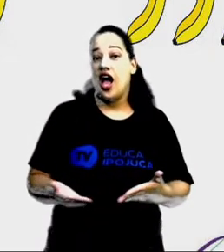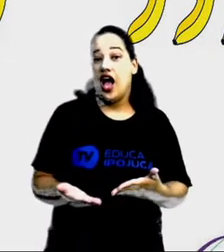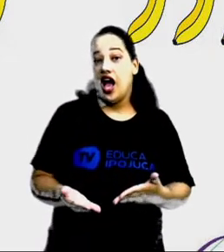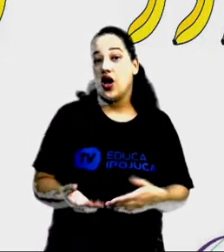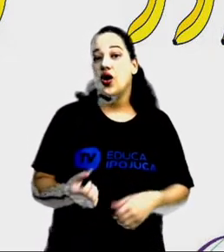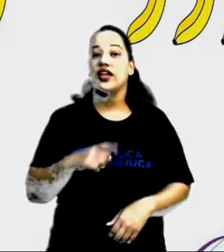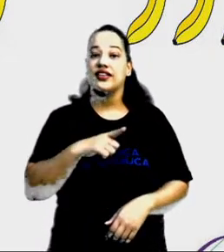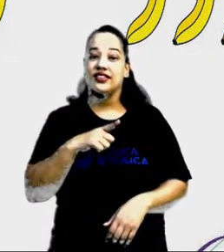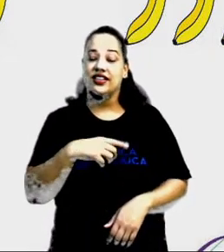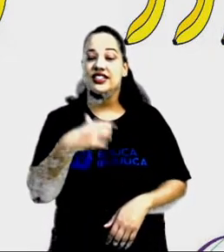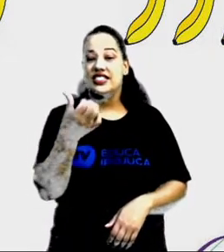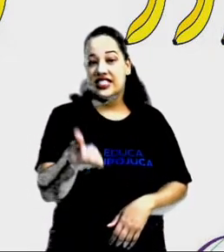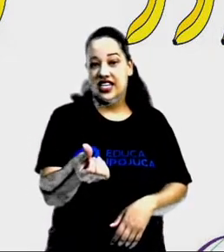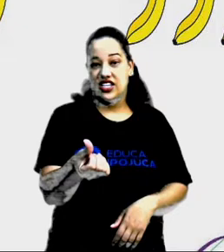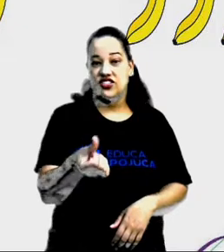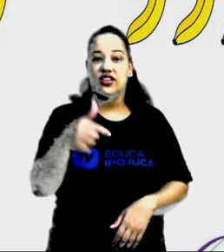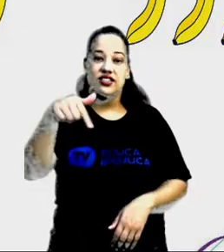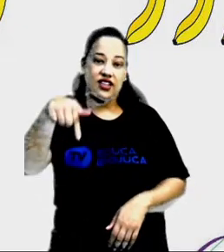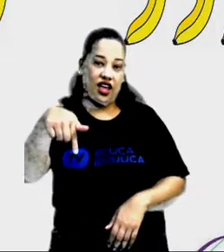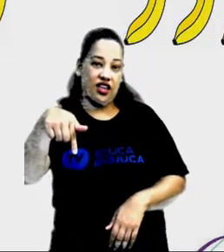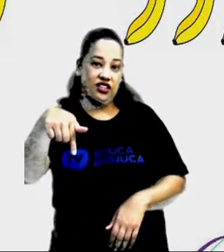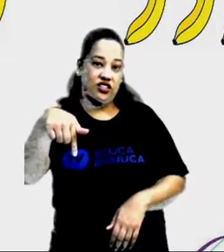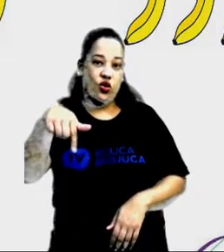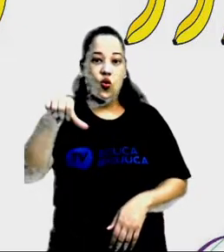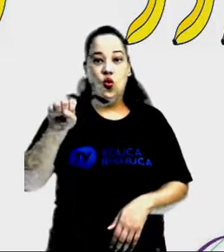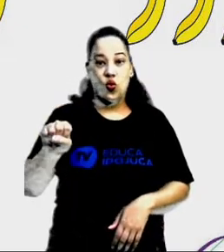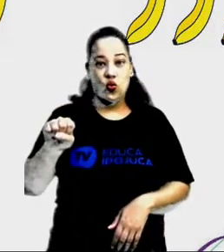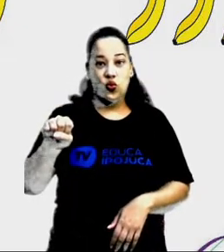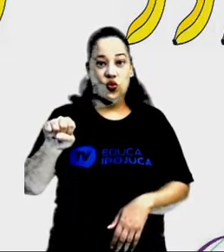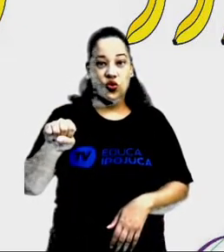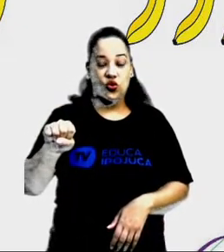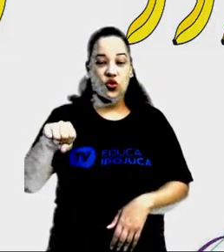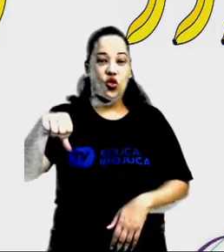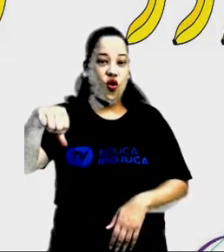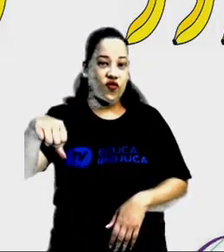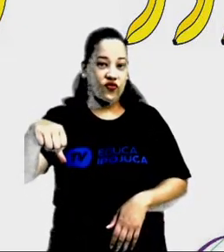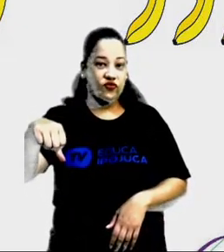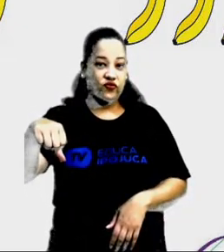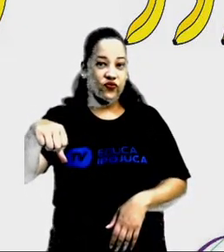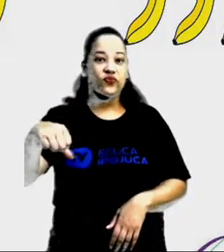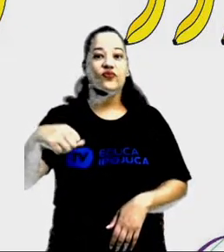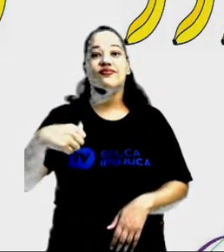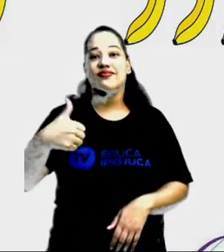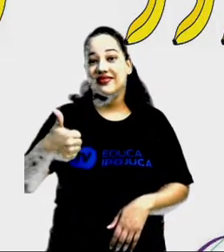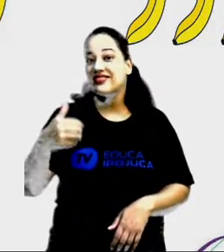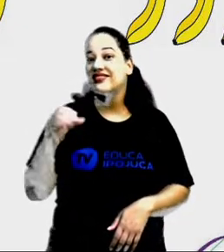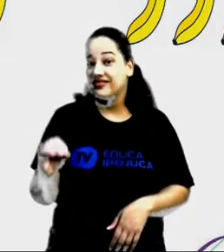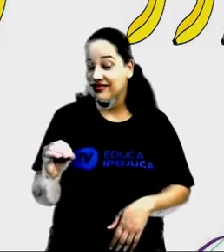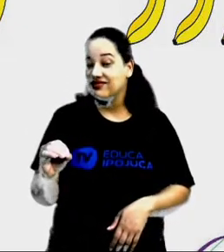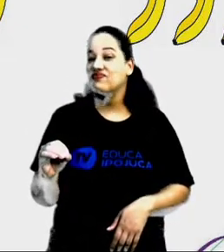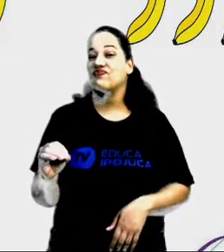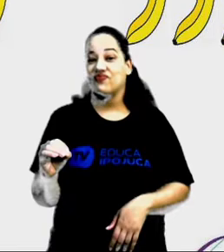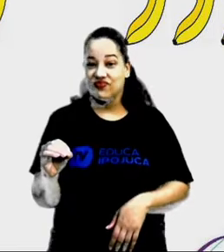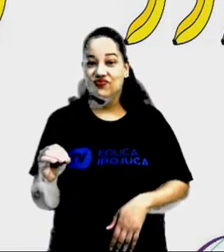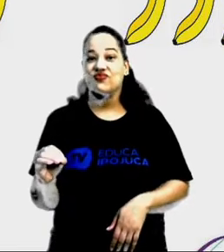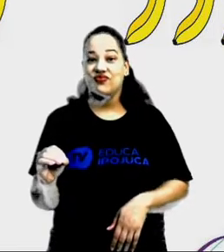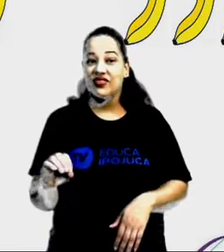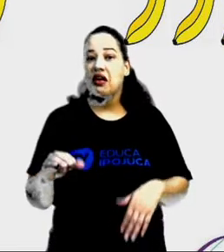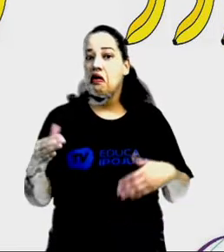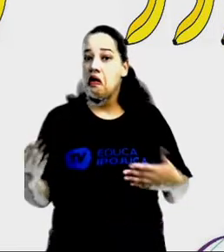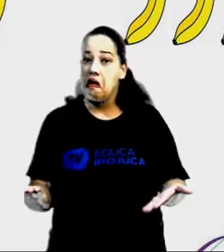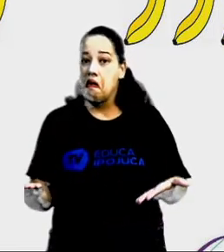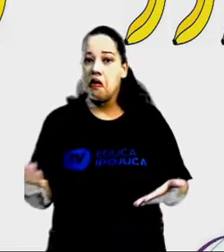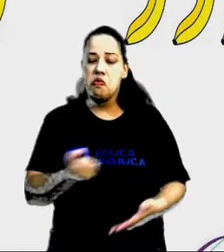agora 6, 7, 8, 9, 10. Qual será o